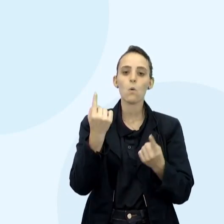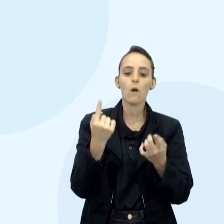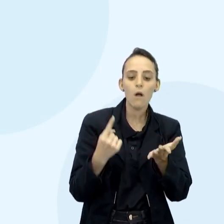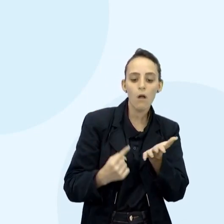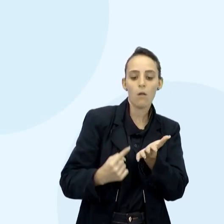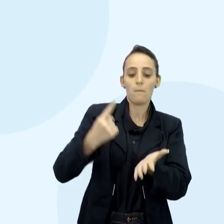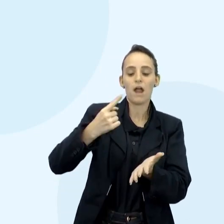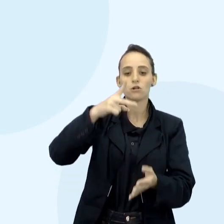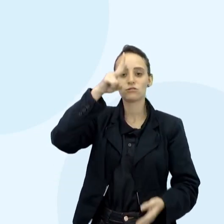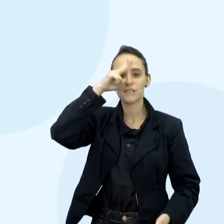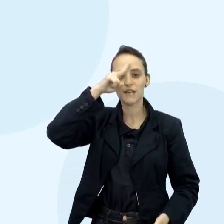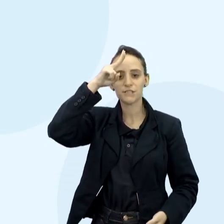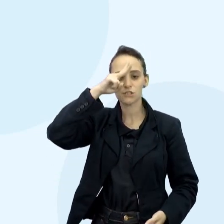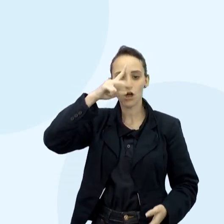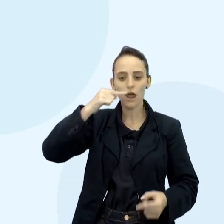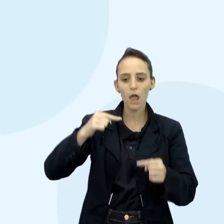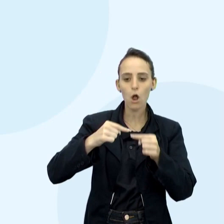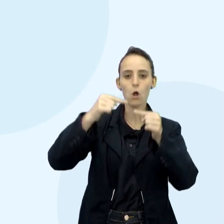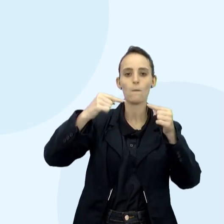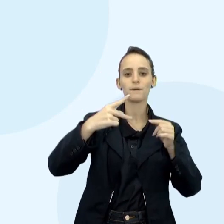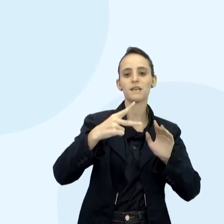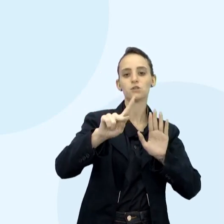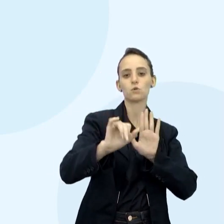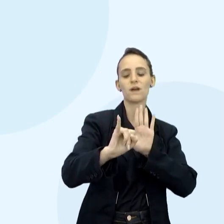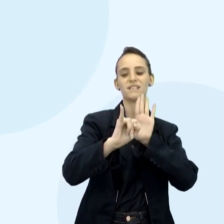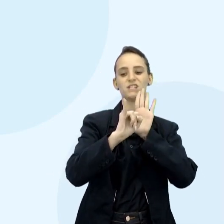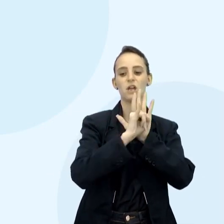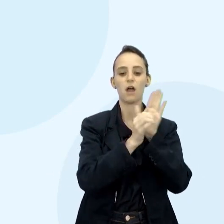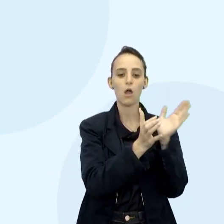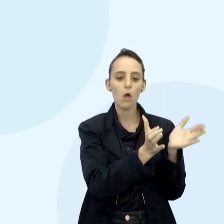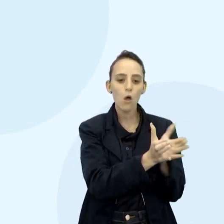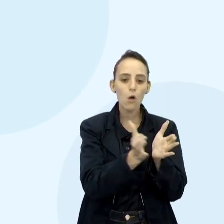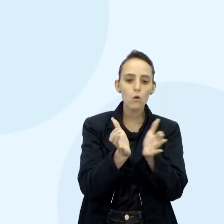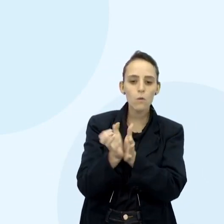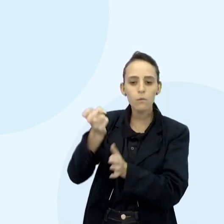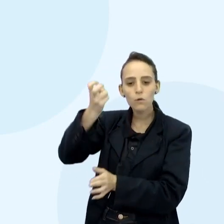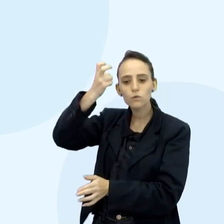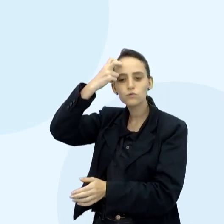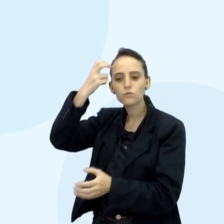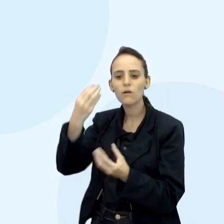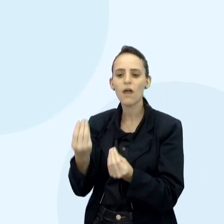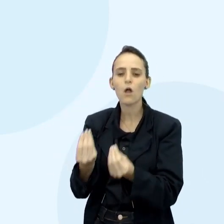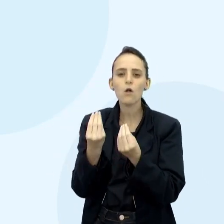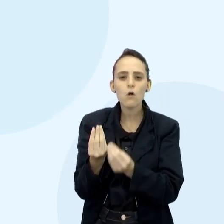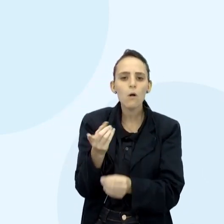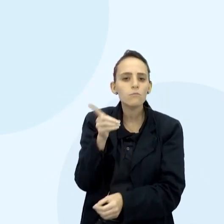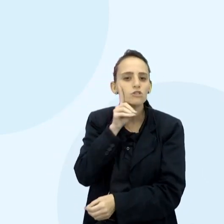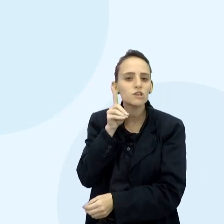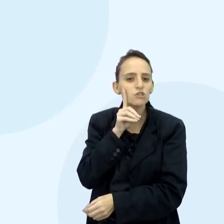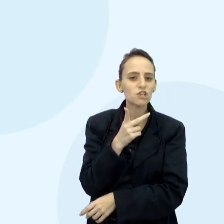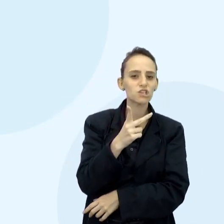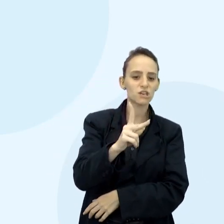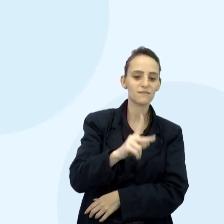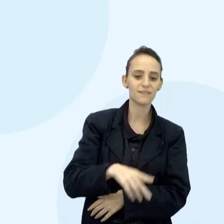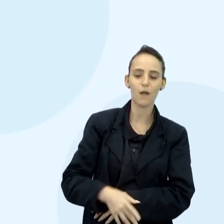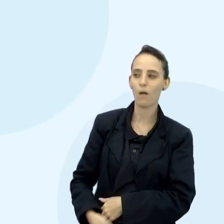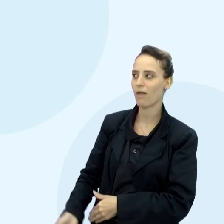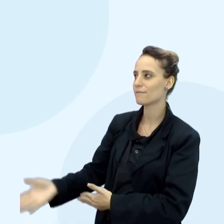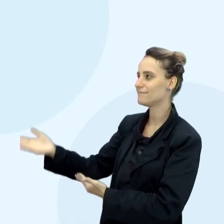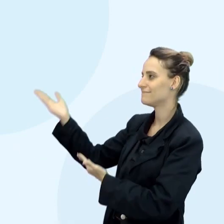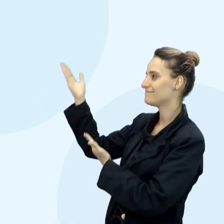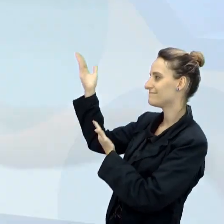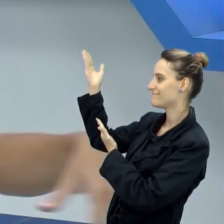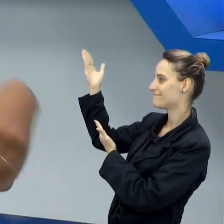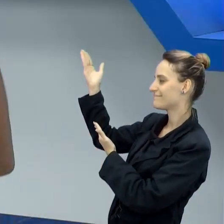identidade, como diferentes culturas e grupos sociais estão presentes no seu dia a dia. Foi um pouco do que você sugeriu para